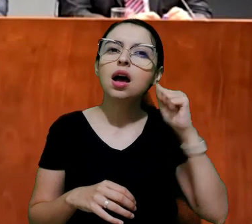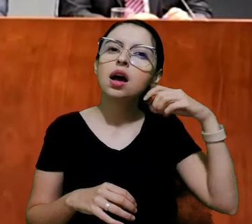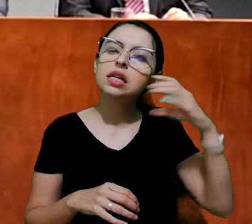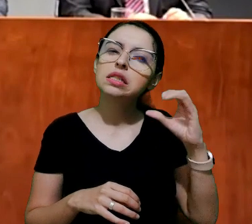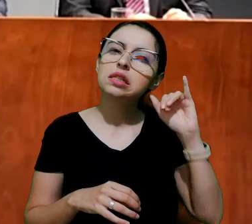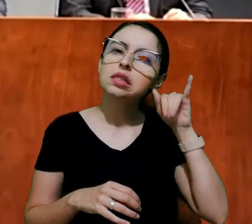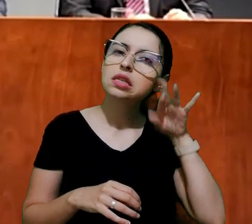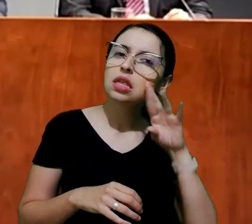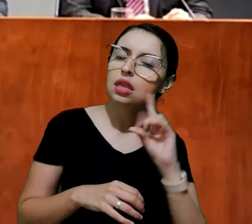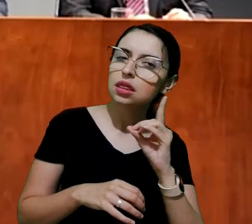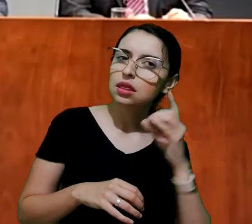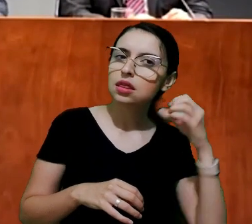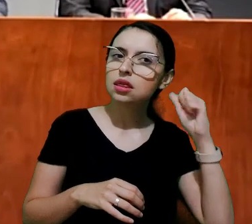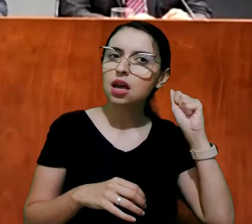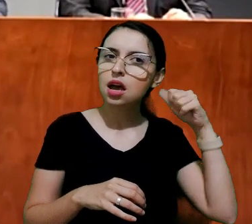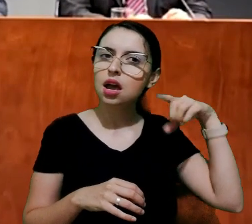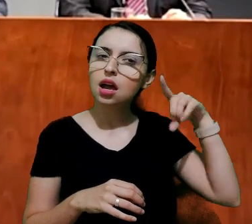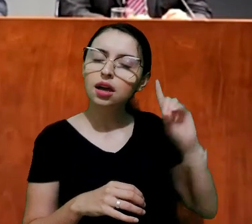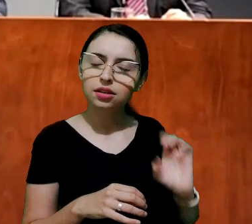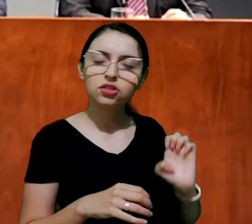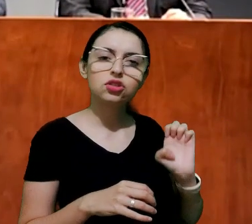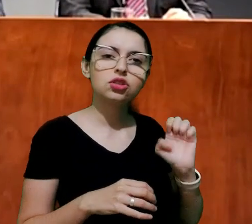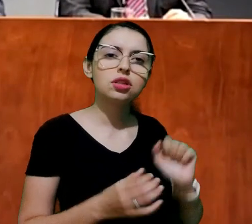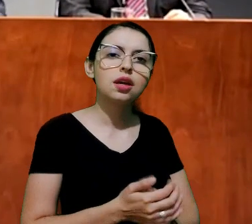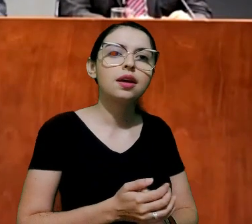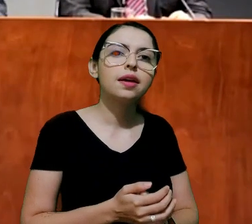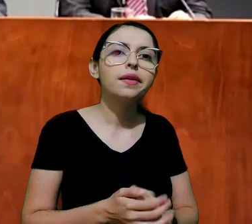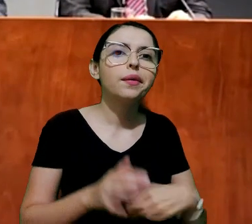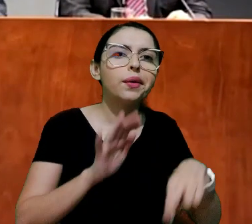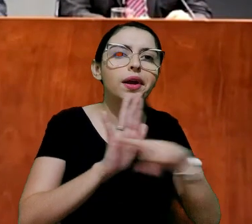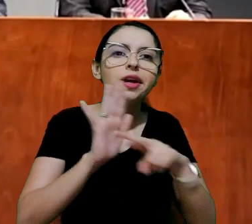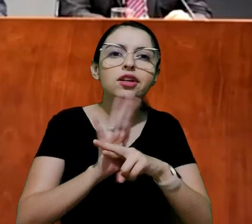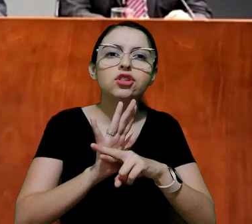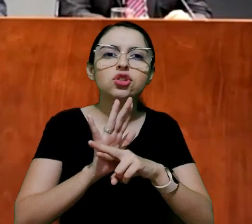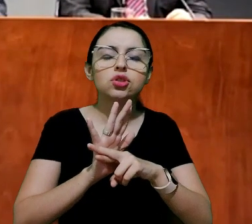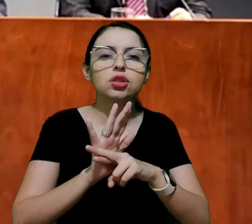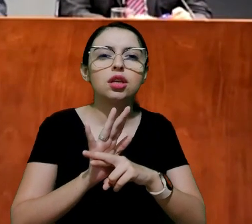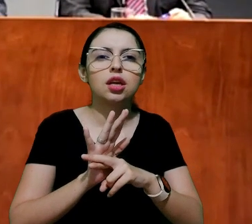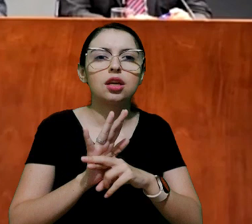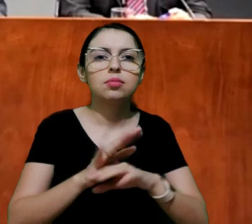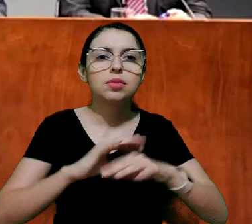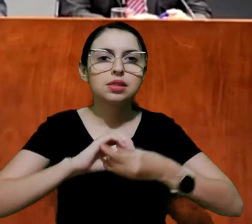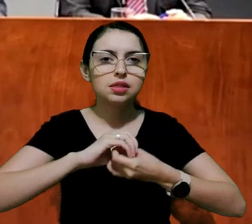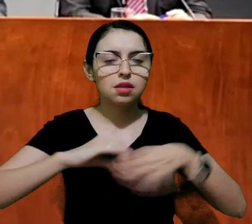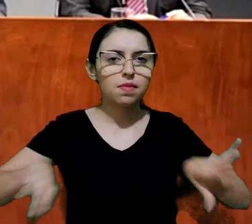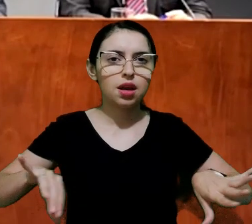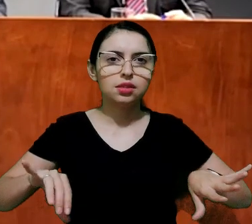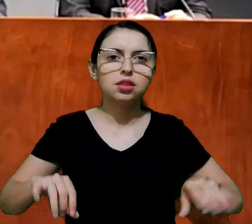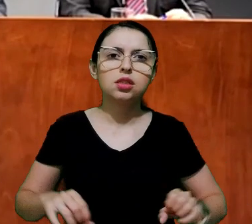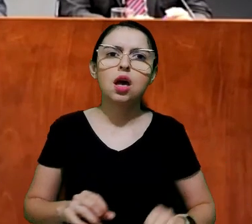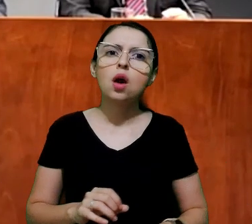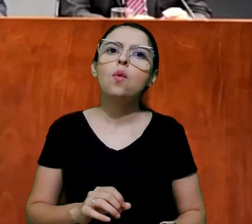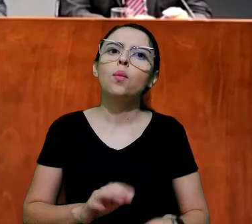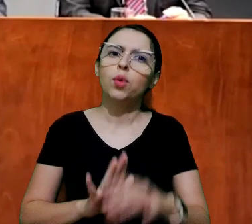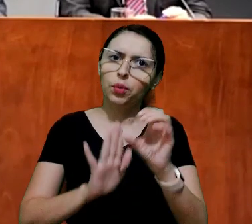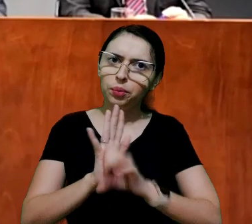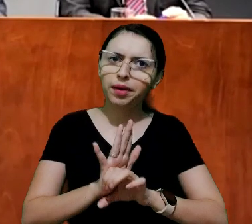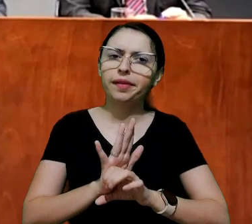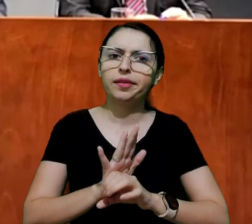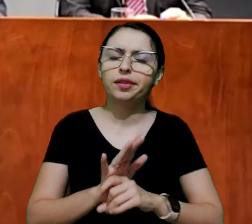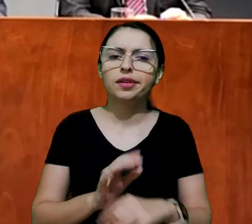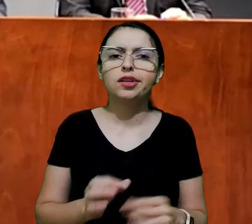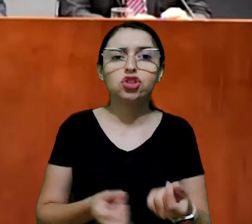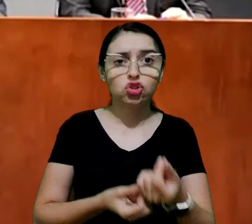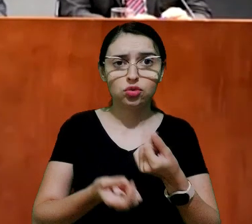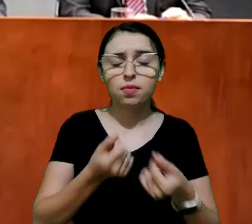Porque impor um regime de separação obrigatória, pelo 1641 do Código Civil, por que impor um regime de separação